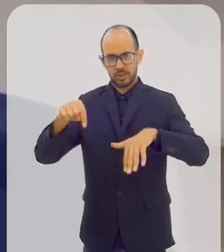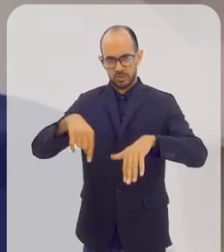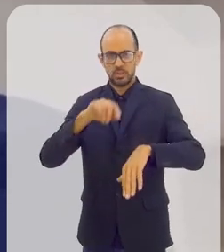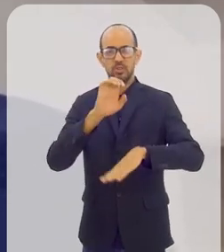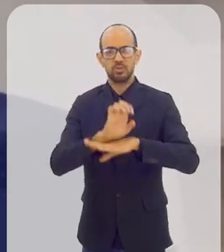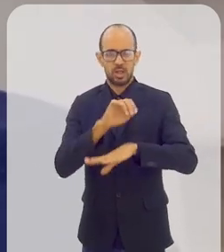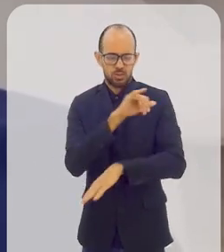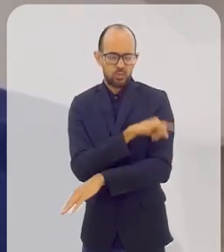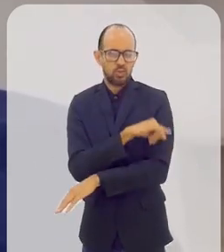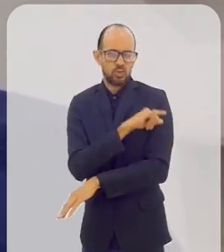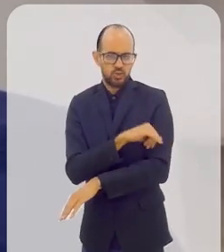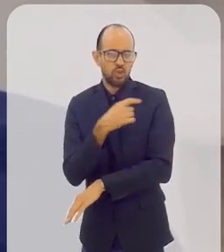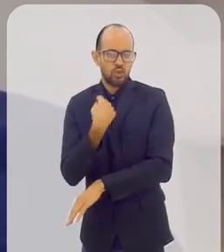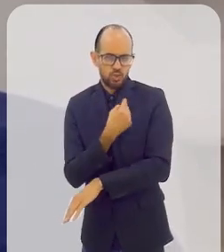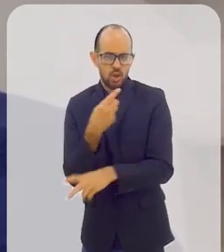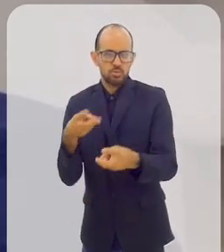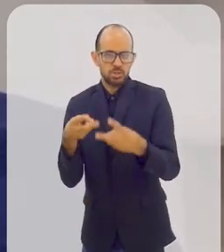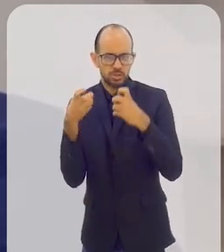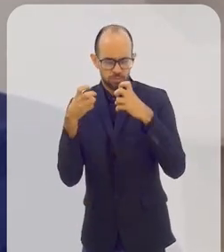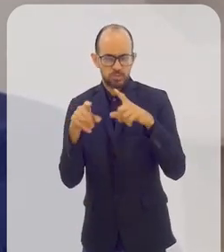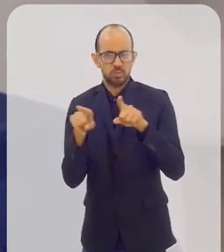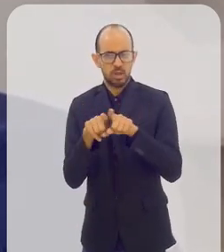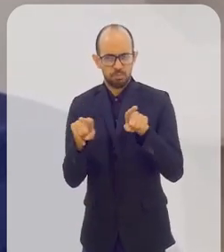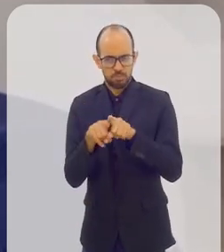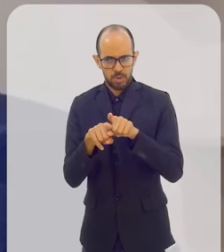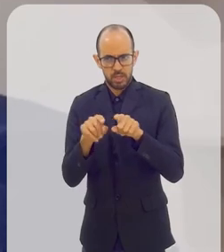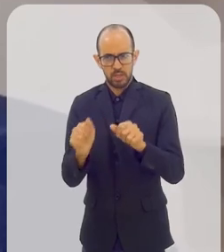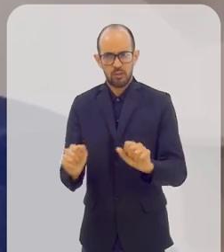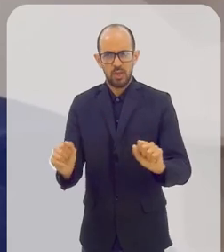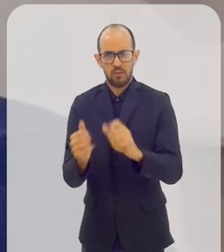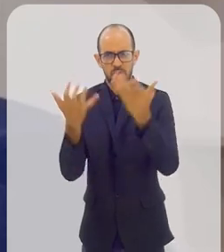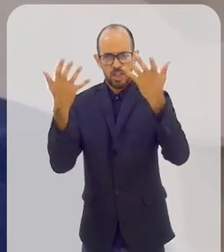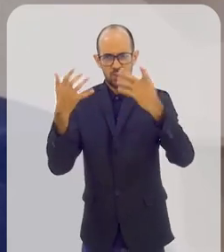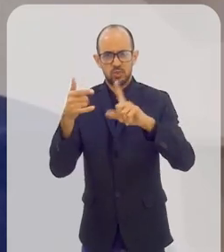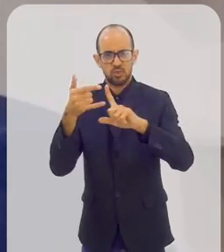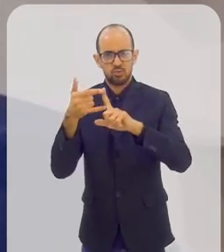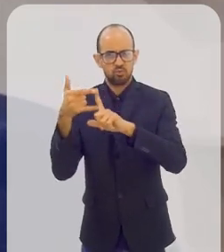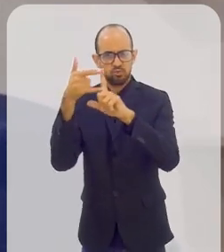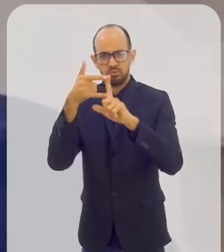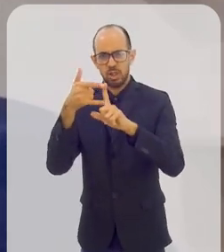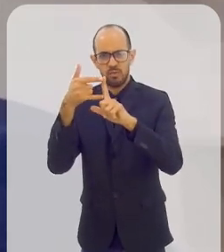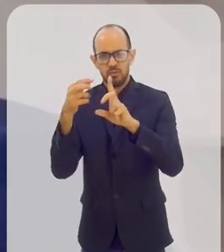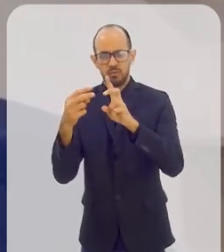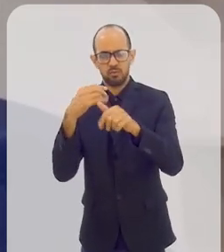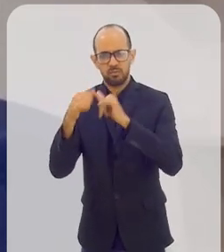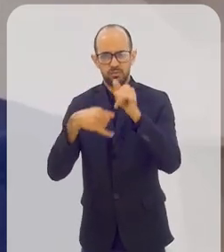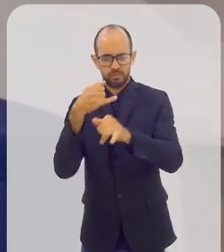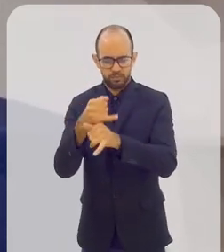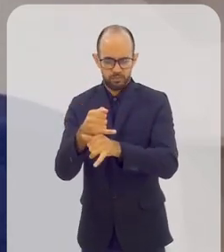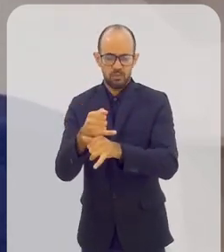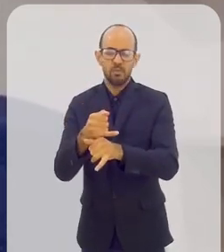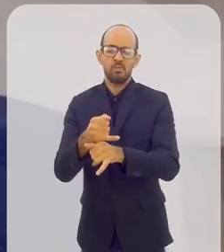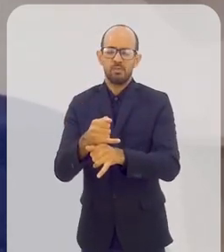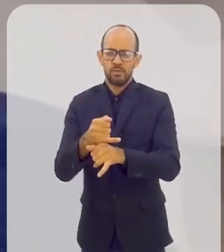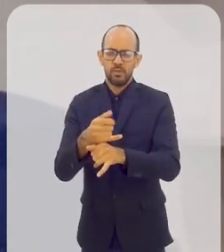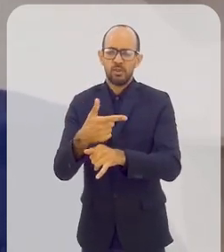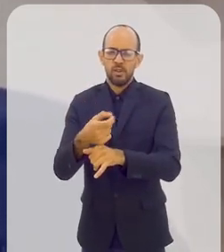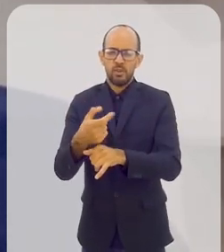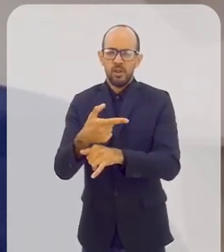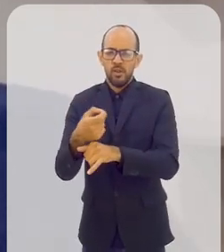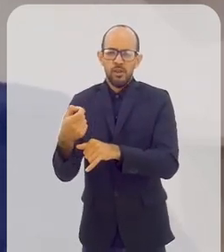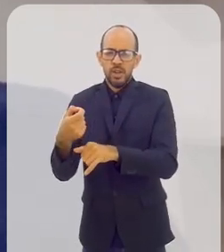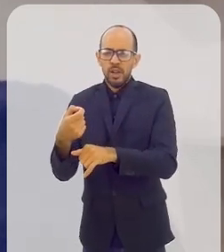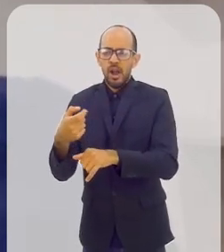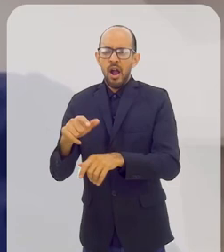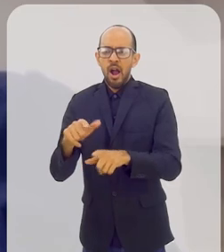Rio de Janeiro também. Então, nós fizemos uma série de eventos virtuais no ano de 2020. As redes